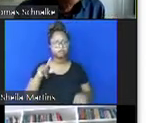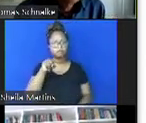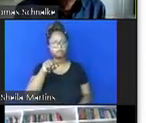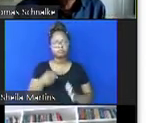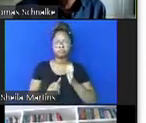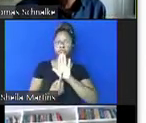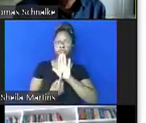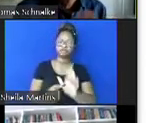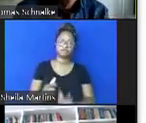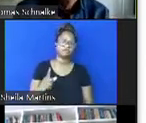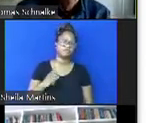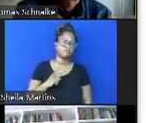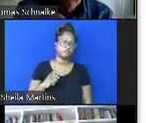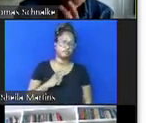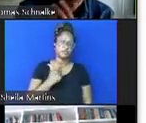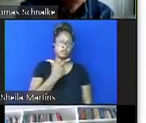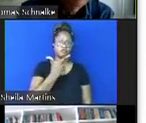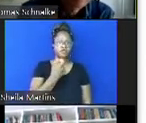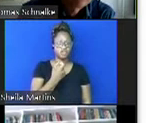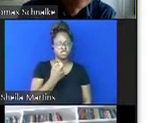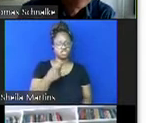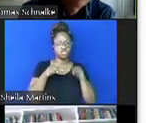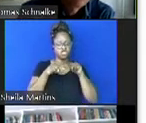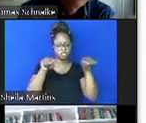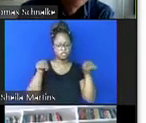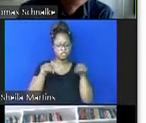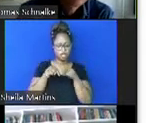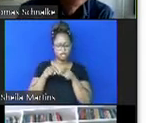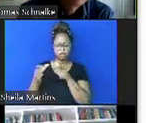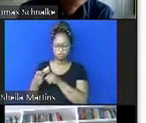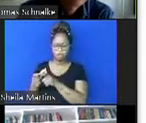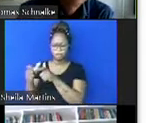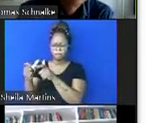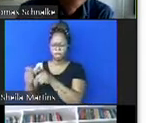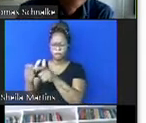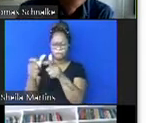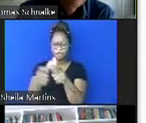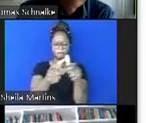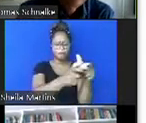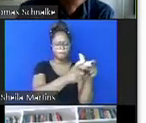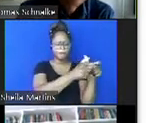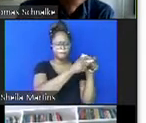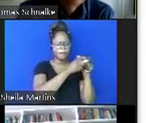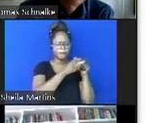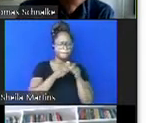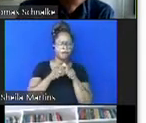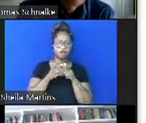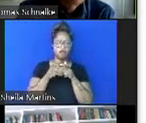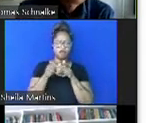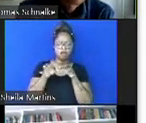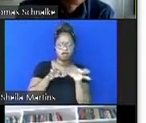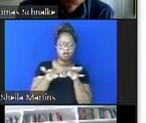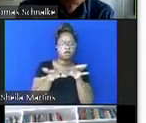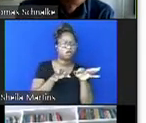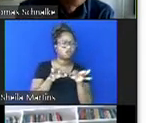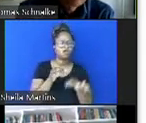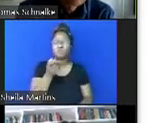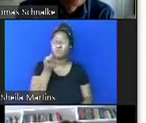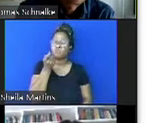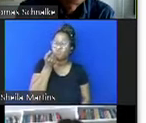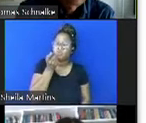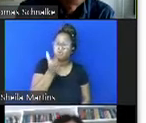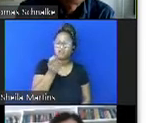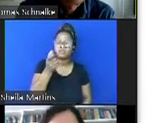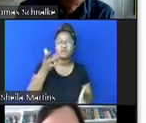tem 20 salas menores que foram configuradas como quase